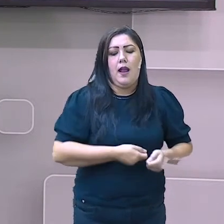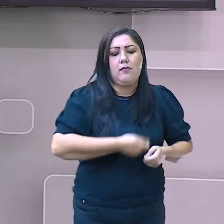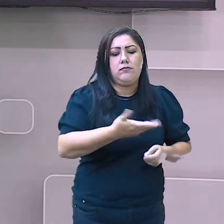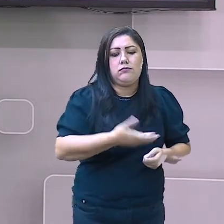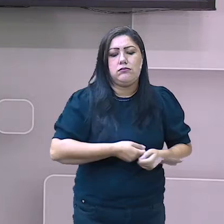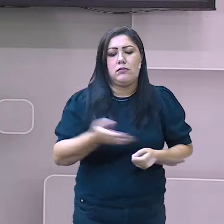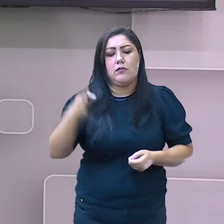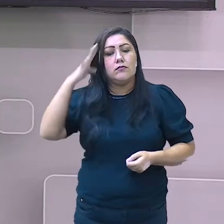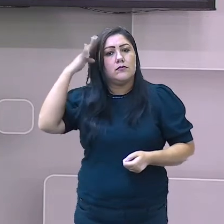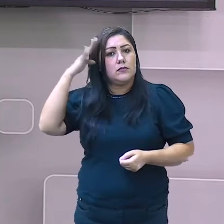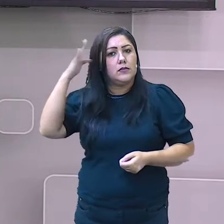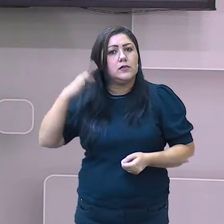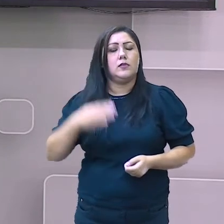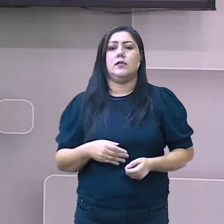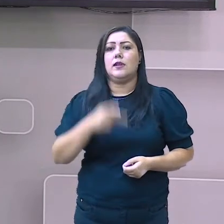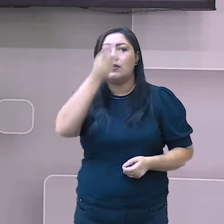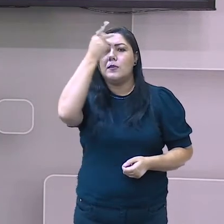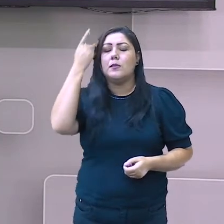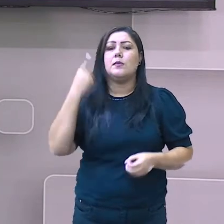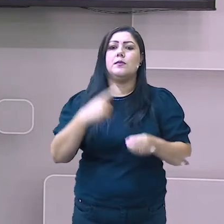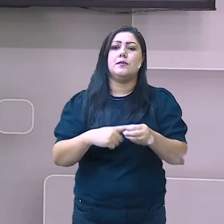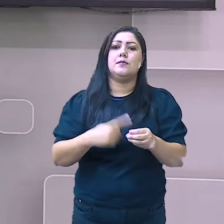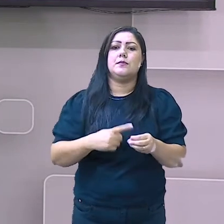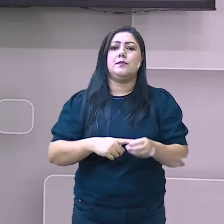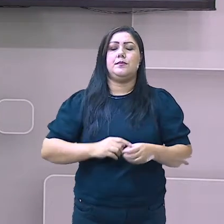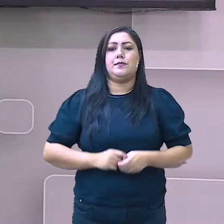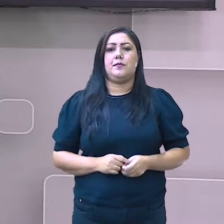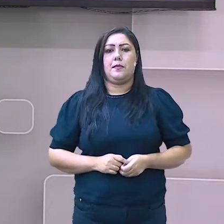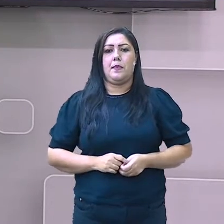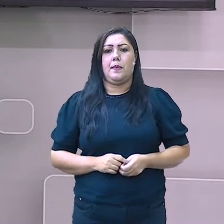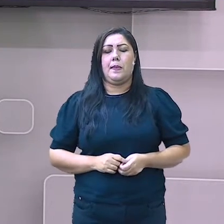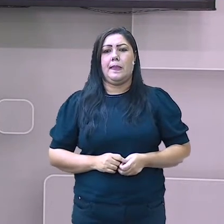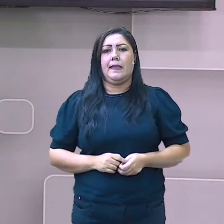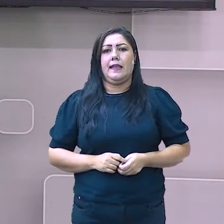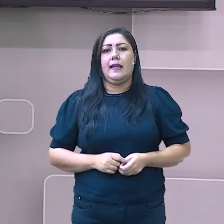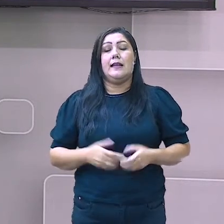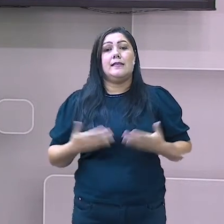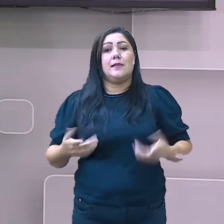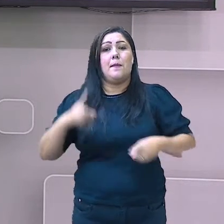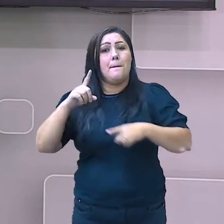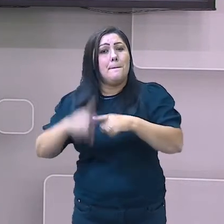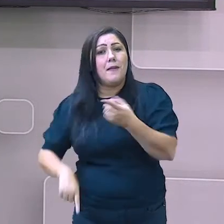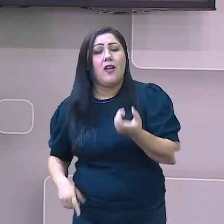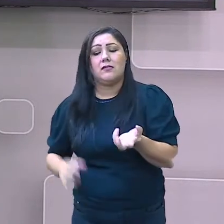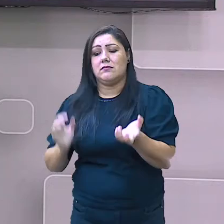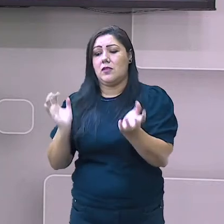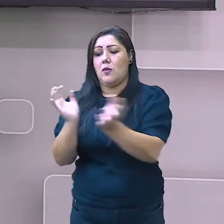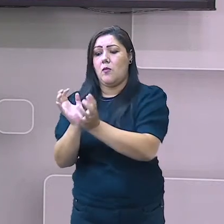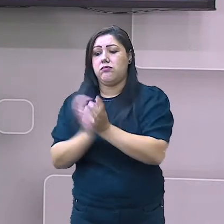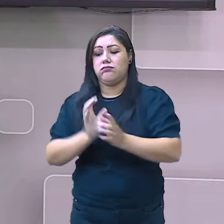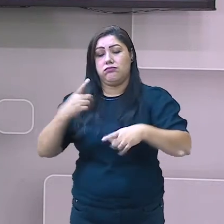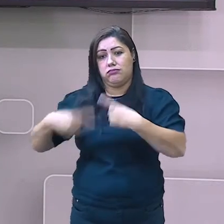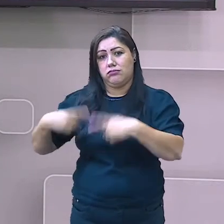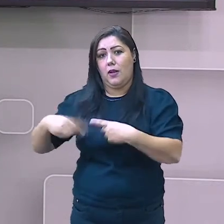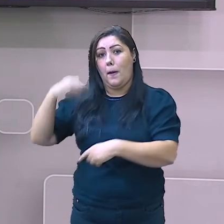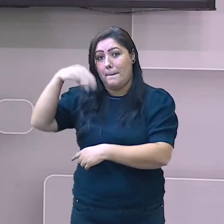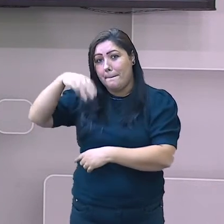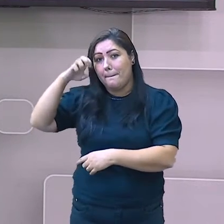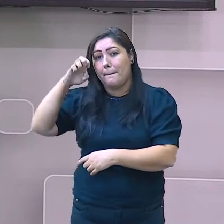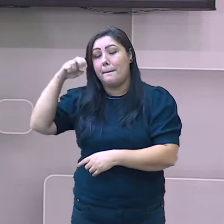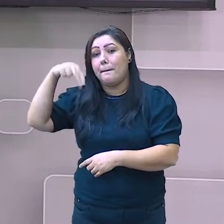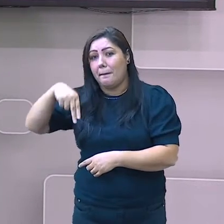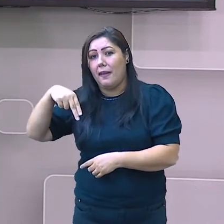da liberdade de imprensa, de greve e de associação, a proibição dos partidos mencheviques e